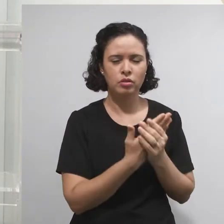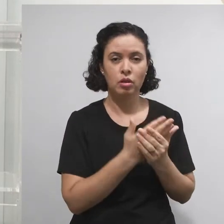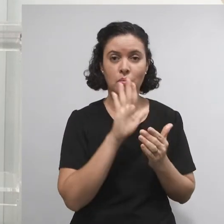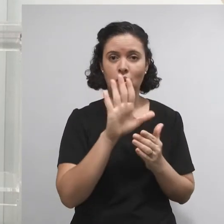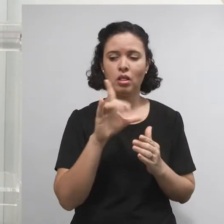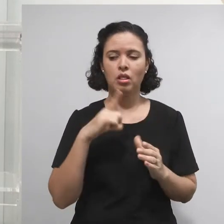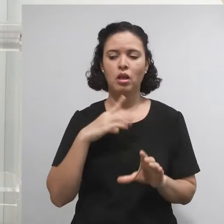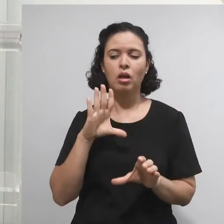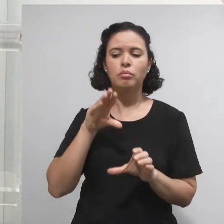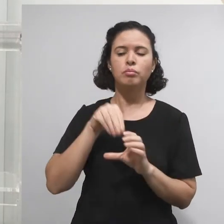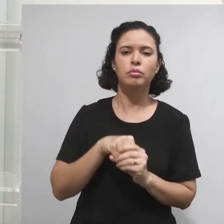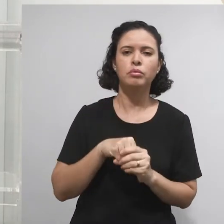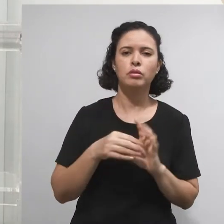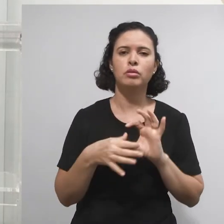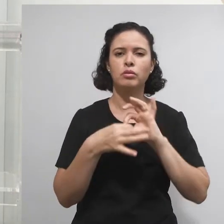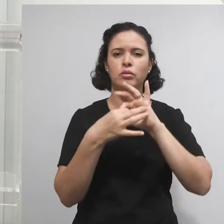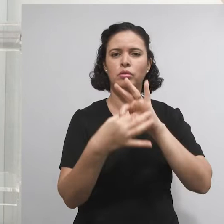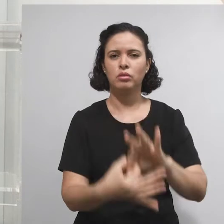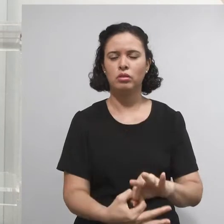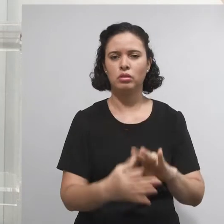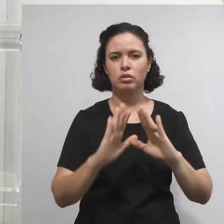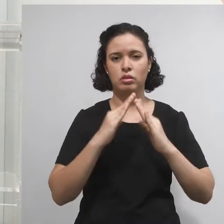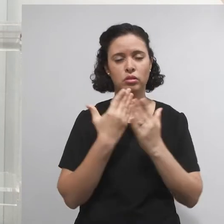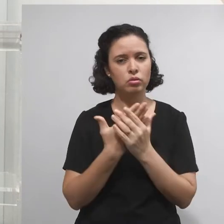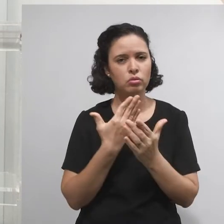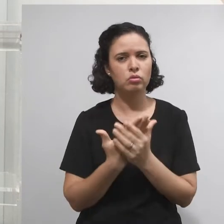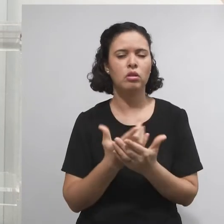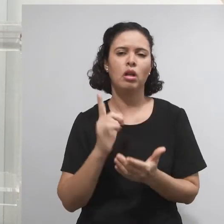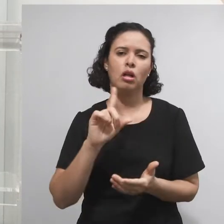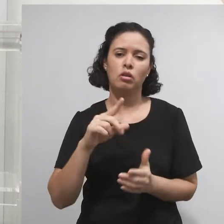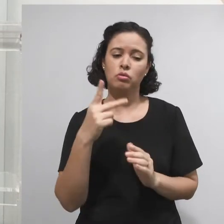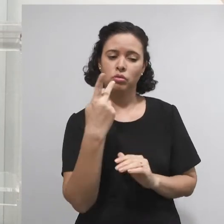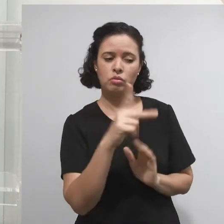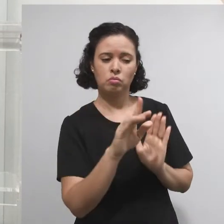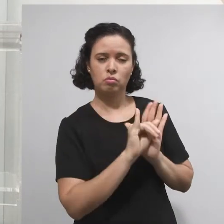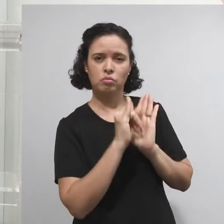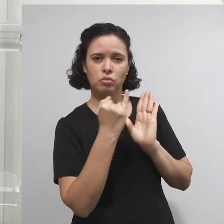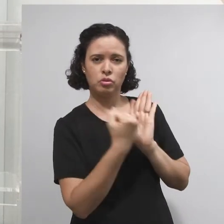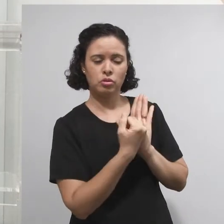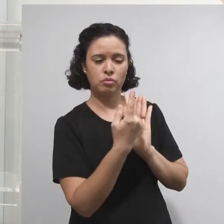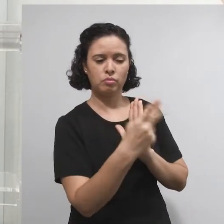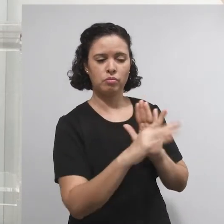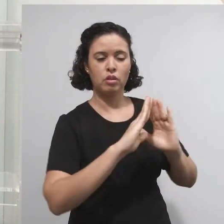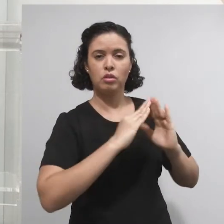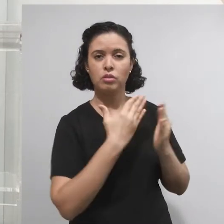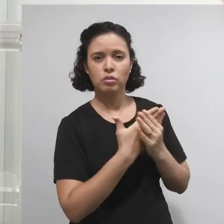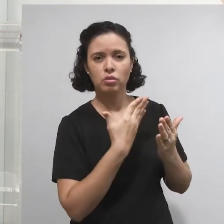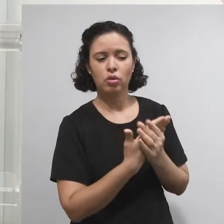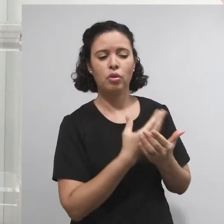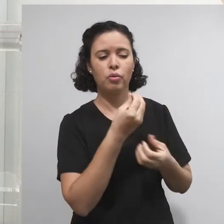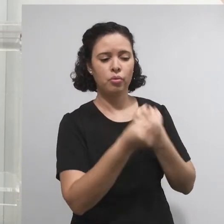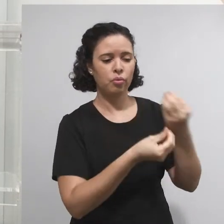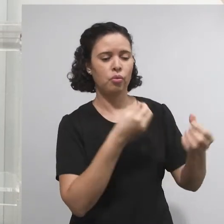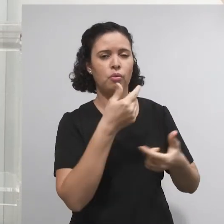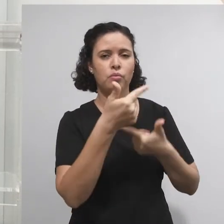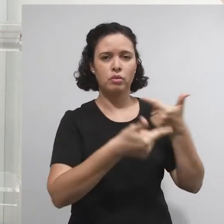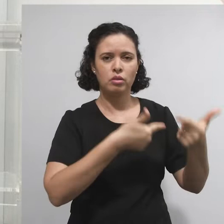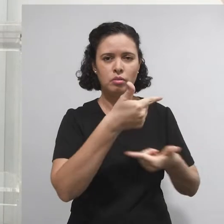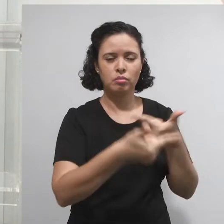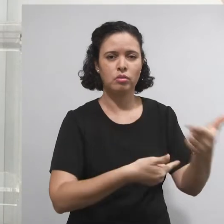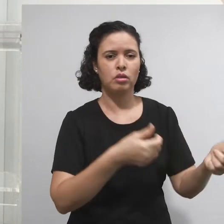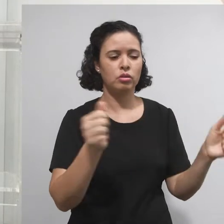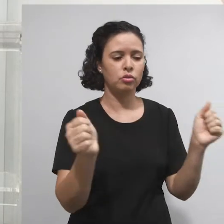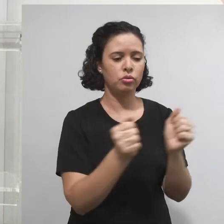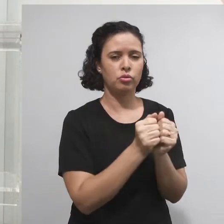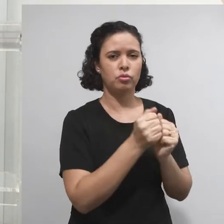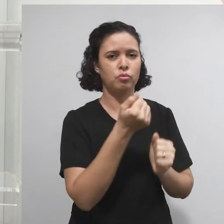no contexto da escola, em suas atitudes, na forma como ela trabalha, na forma como ela atua